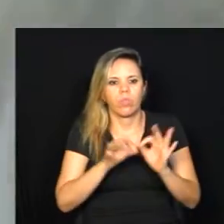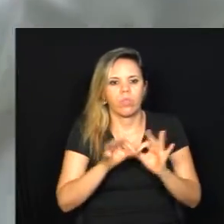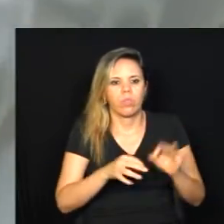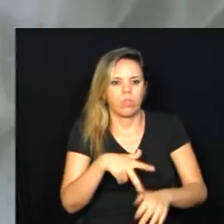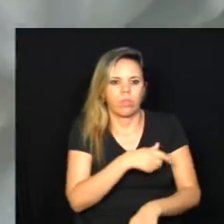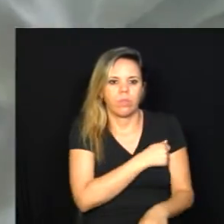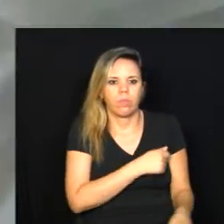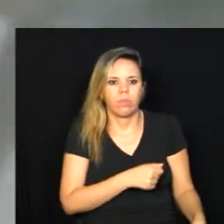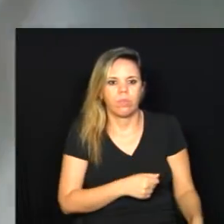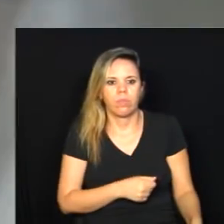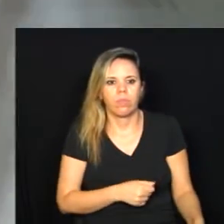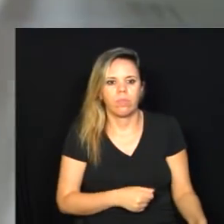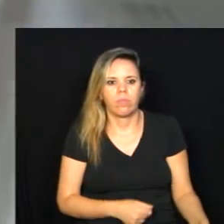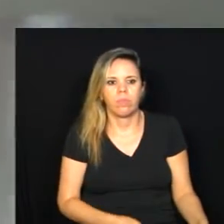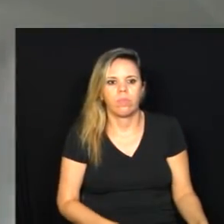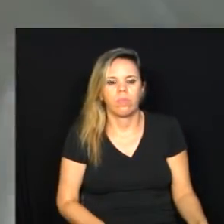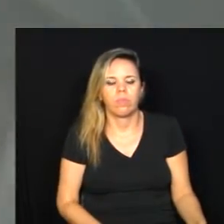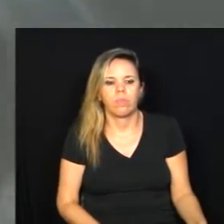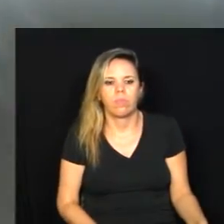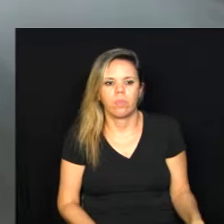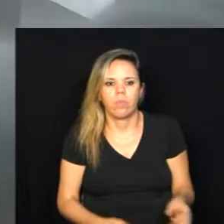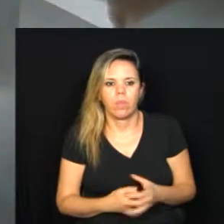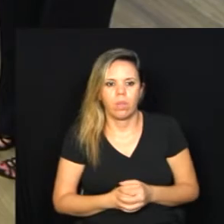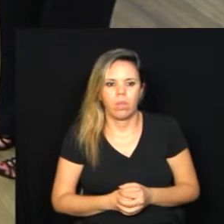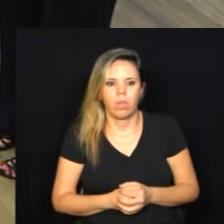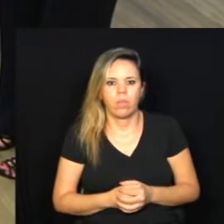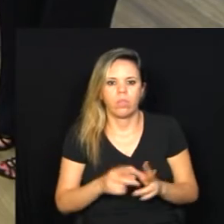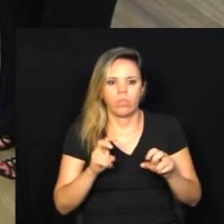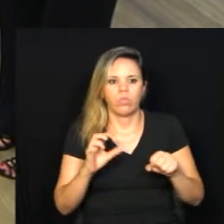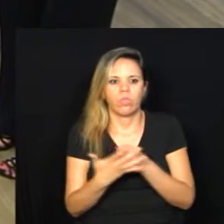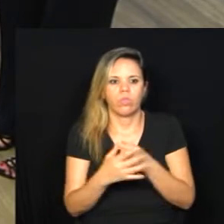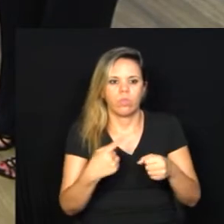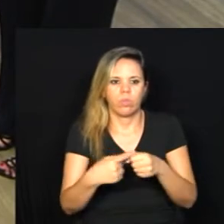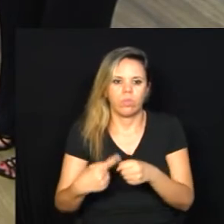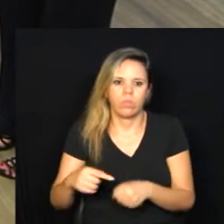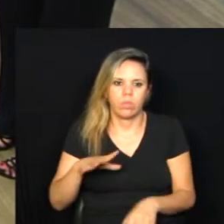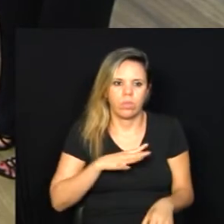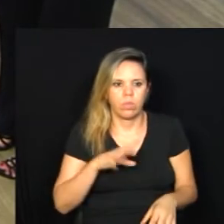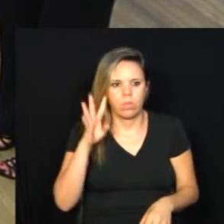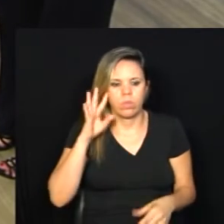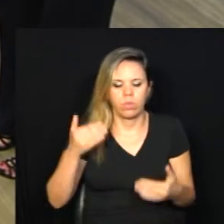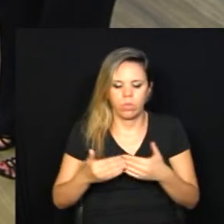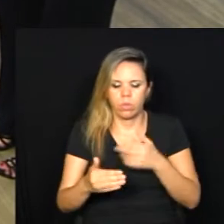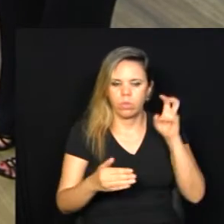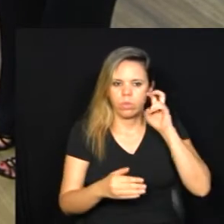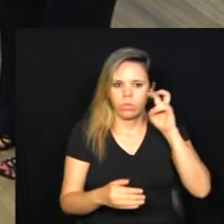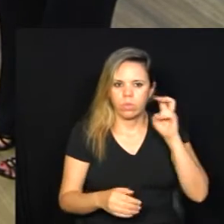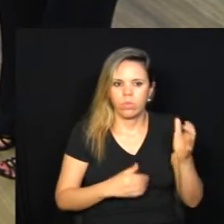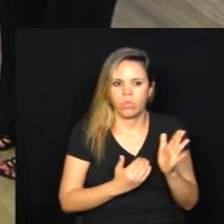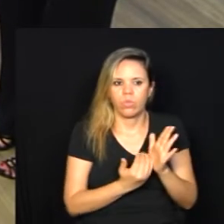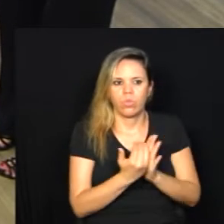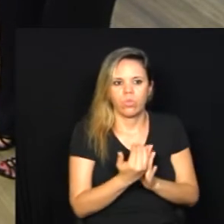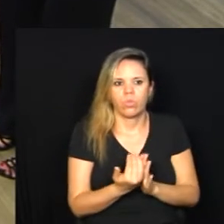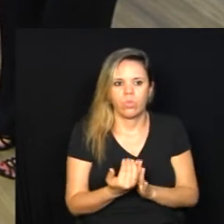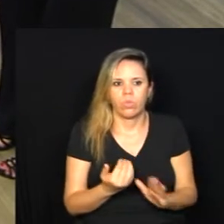vacinação. Falando um pouquinho sobre a Covid-19 no nosso município, de quarta para quinta-feira, um acréscimo